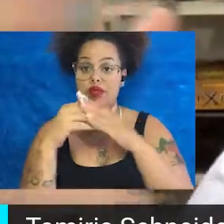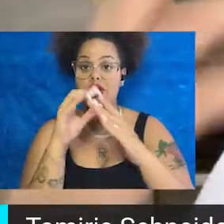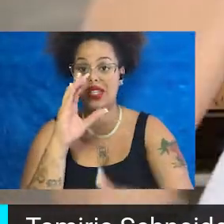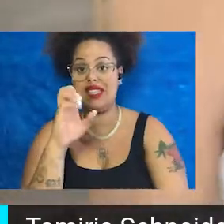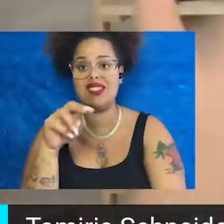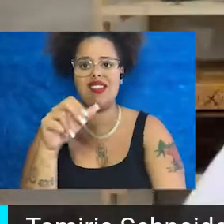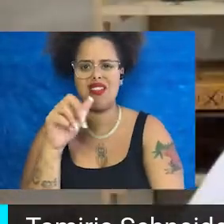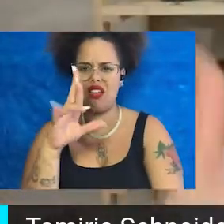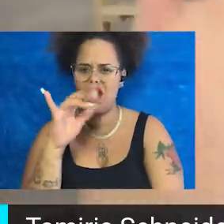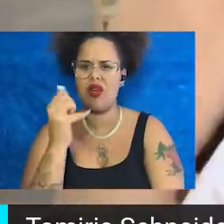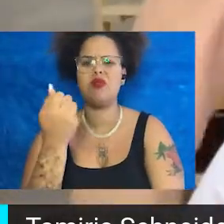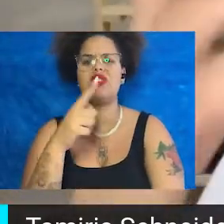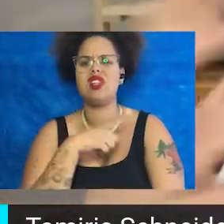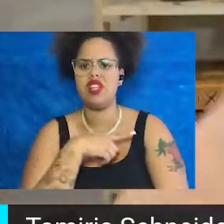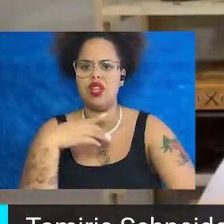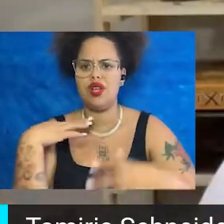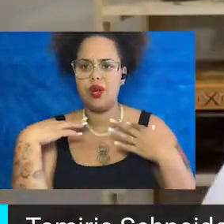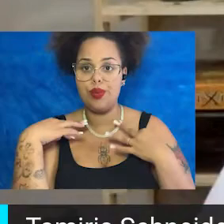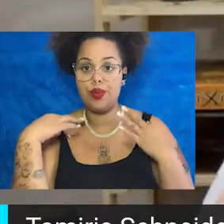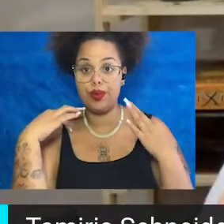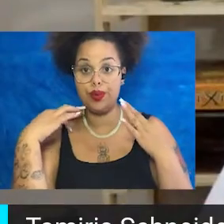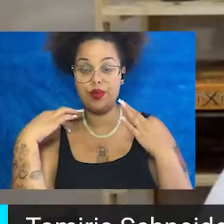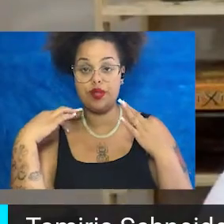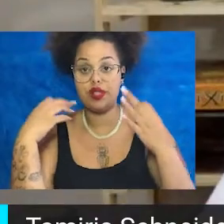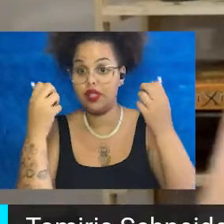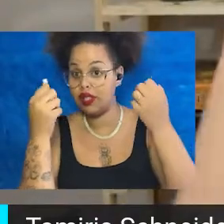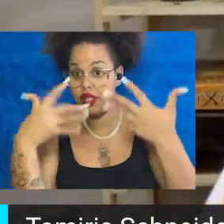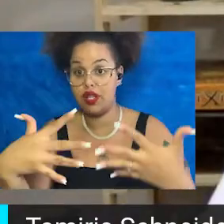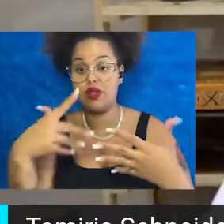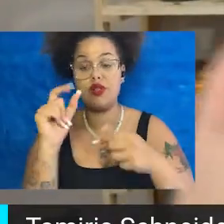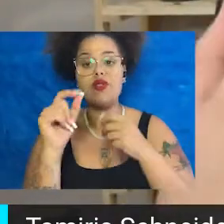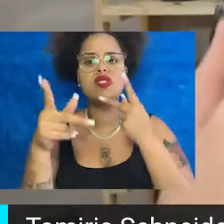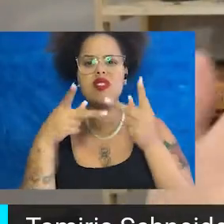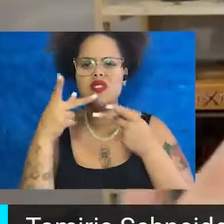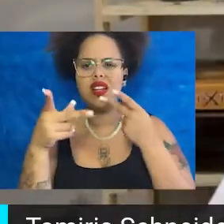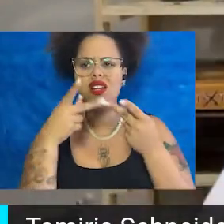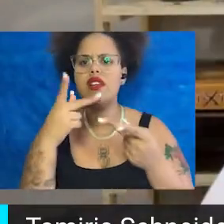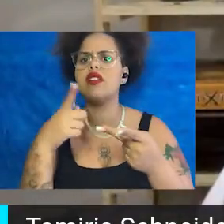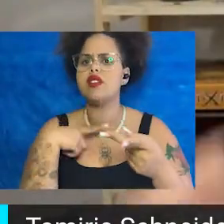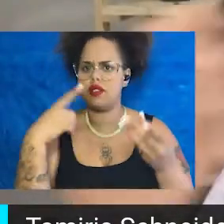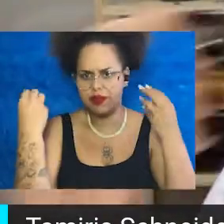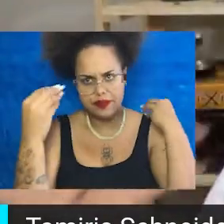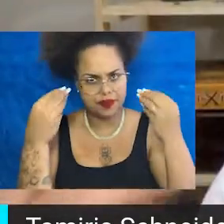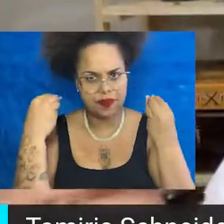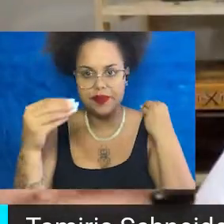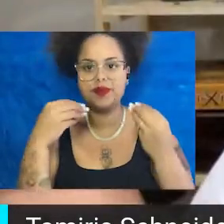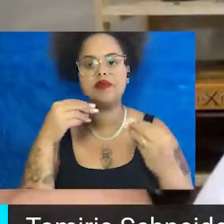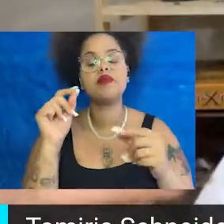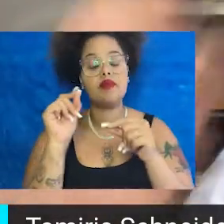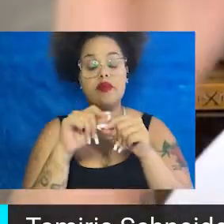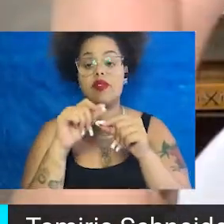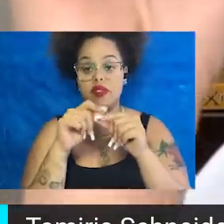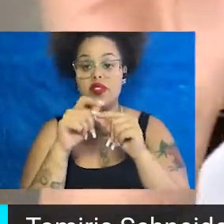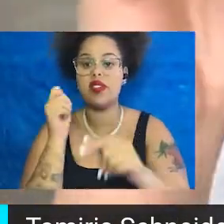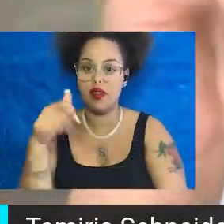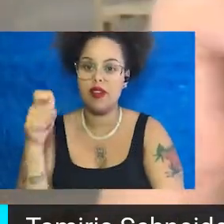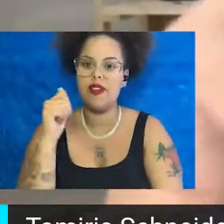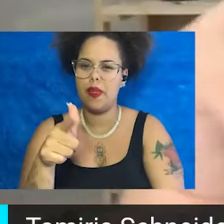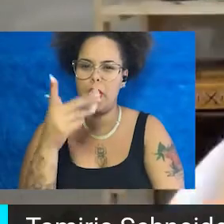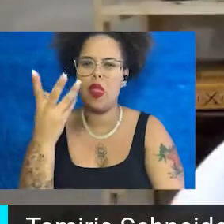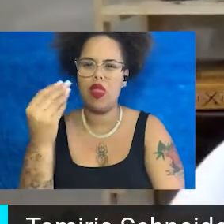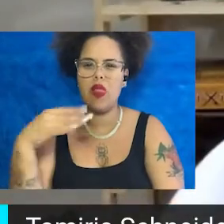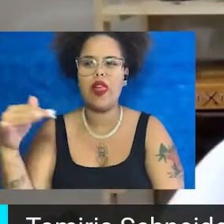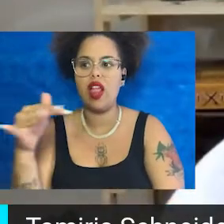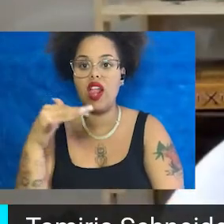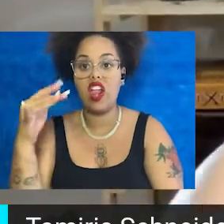cenário, você tem que ter roupas que traduzam aquilo que você está falando, você tem que ter uma maquiagem. Faça isso. A gente investe tanto em